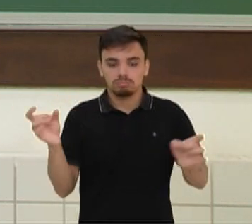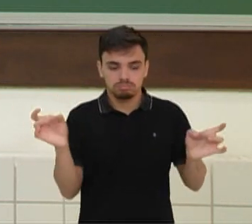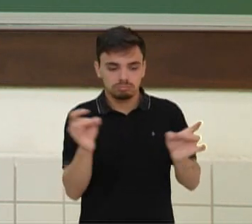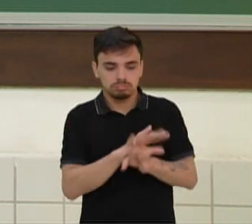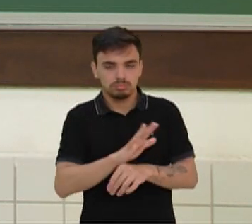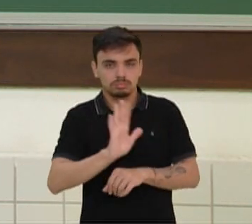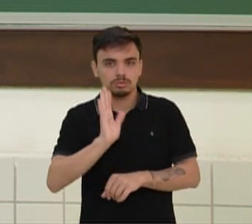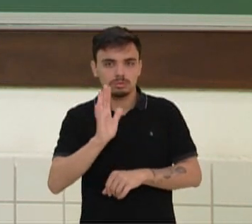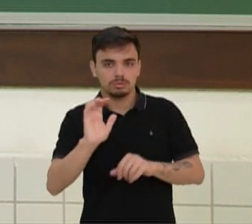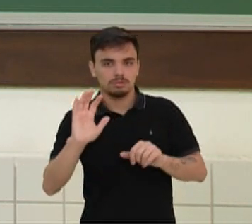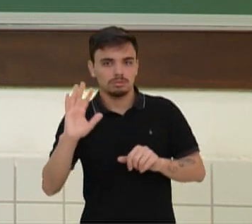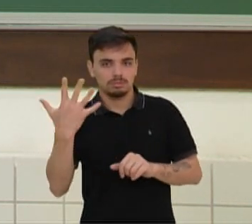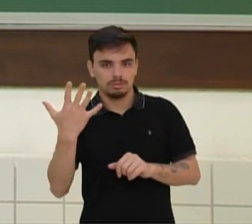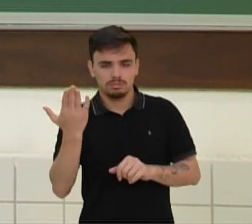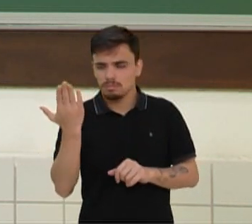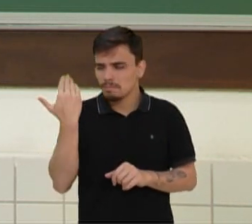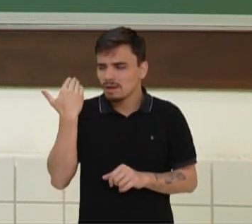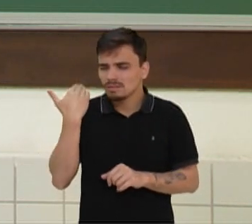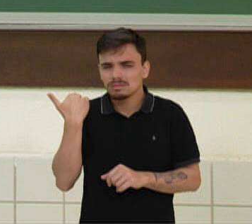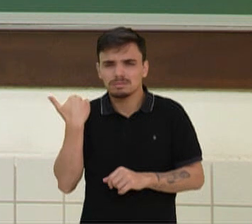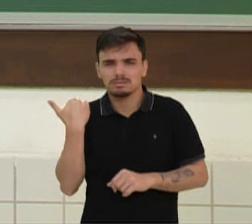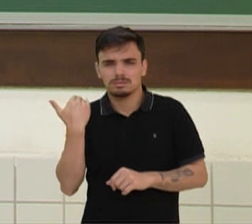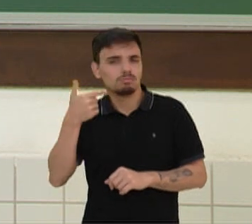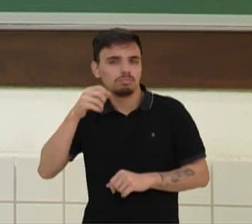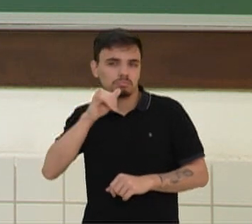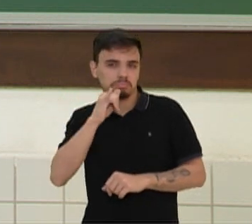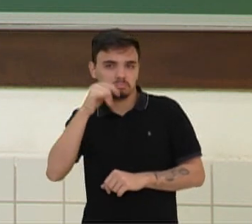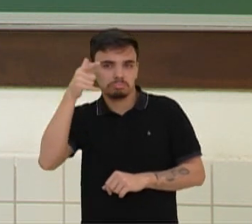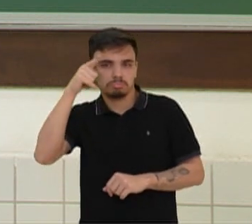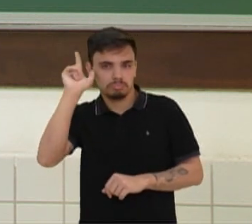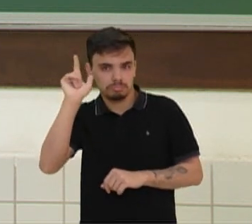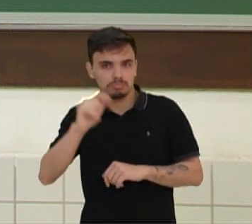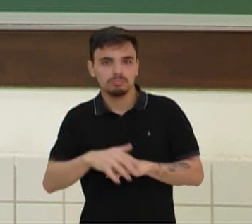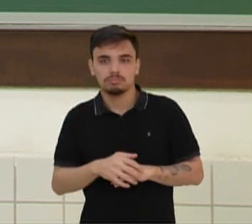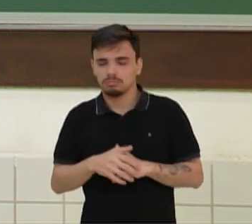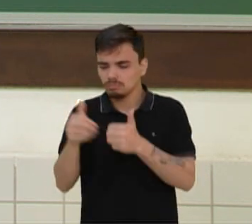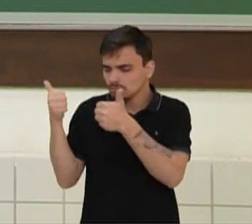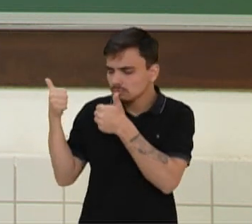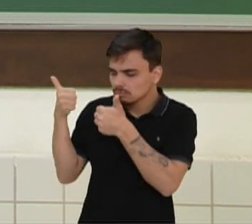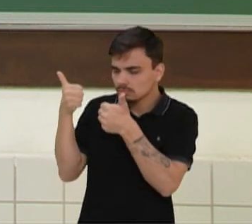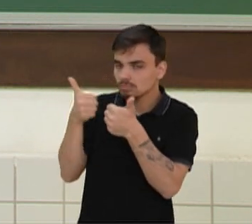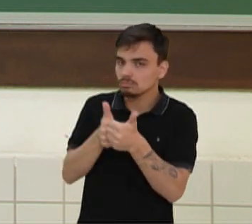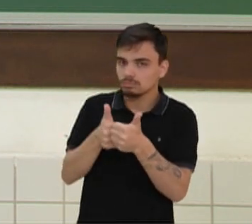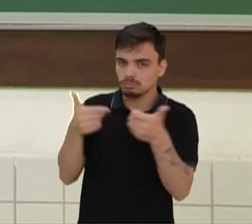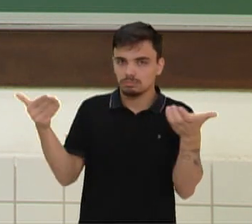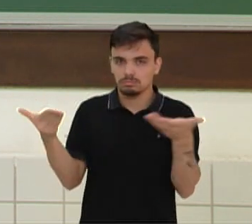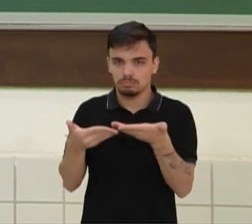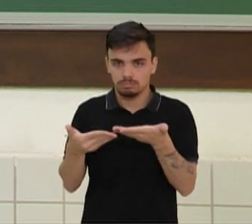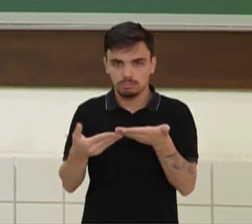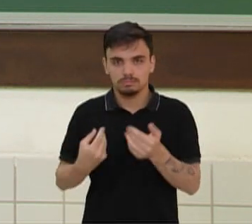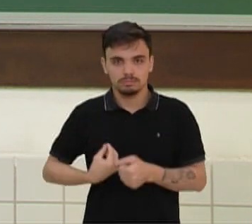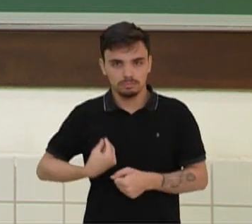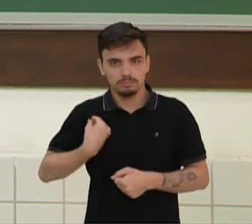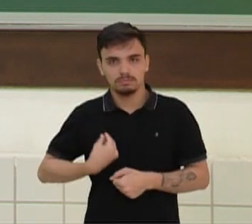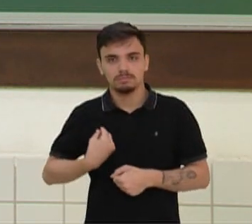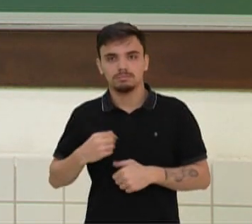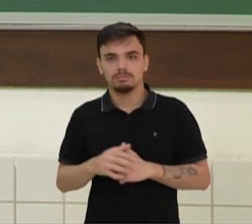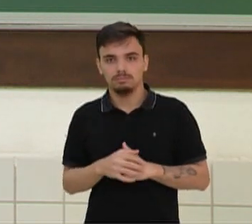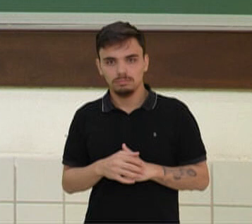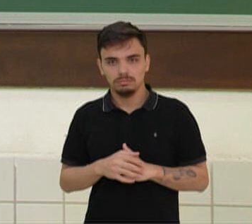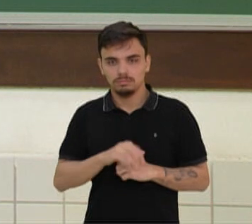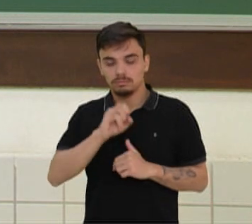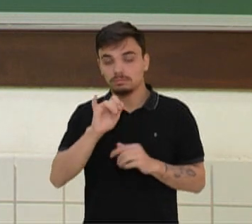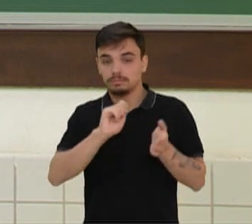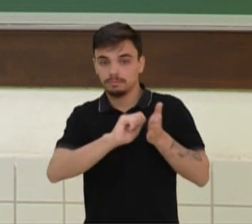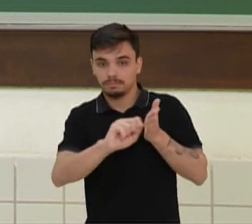de acontecer, que fica ali no passado muito presente, né? Um passado muito próximo do presente. Senão, se eu ficar